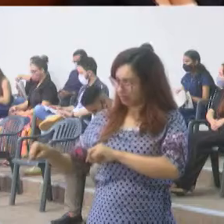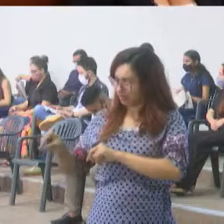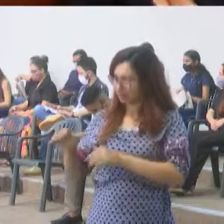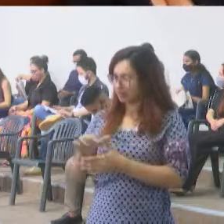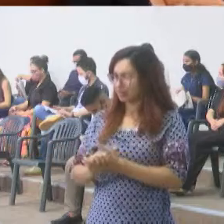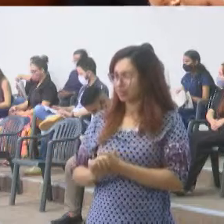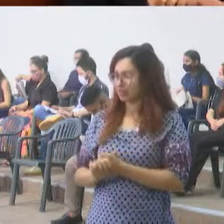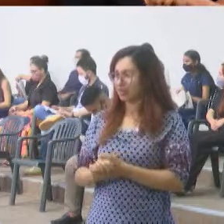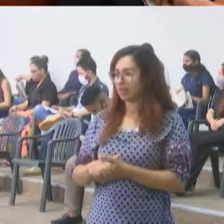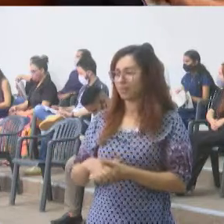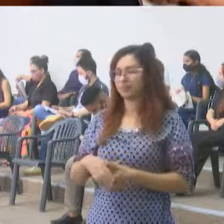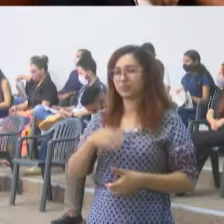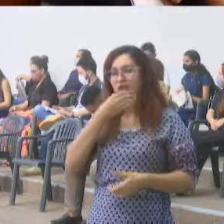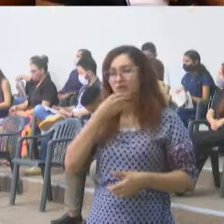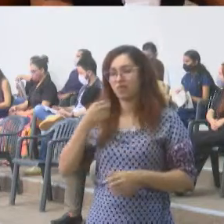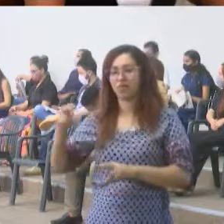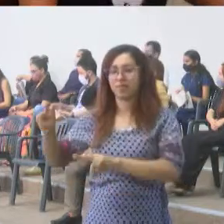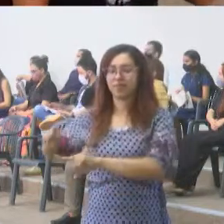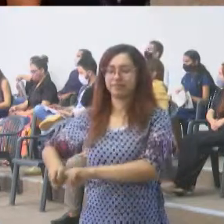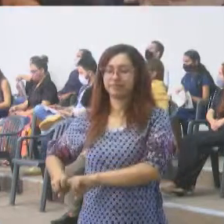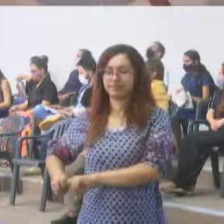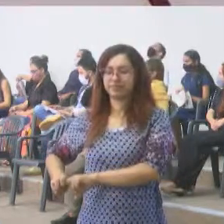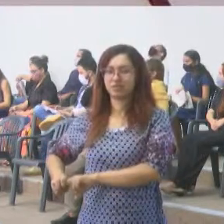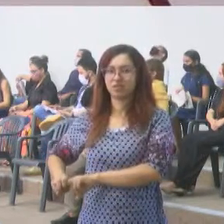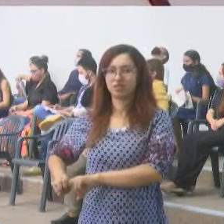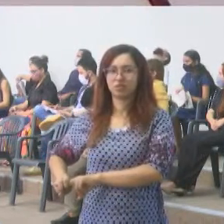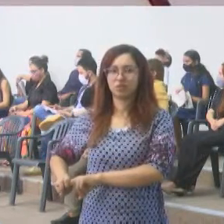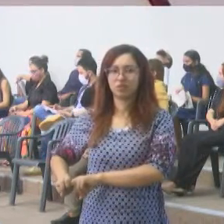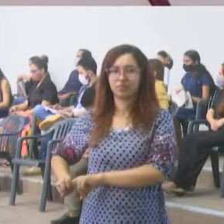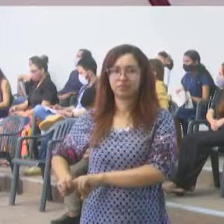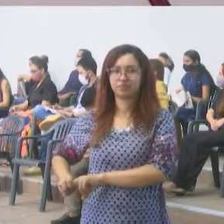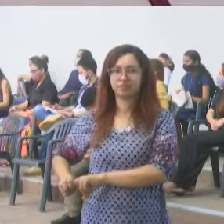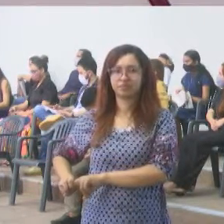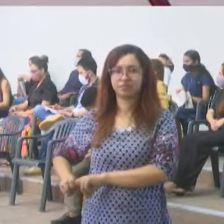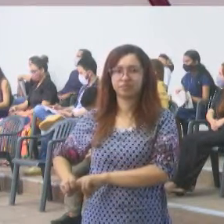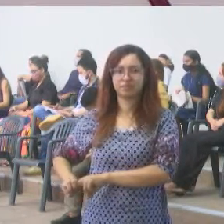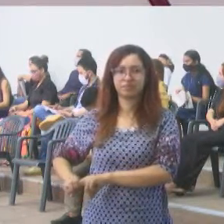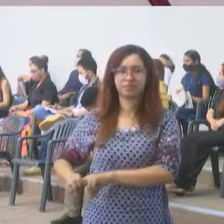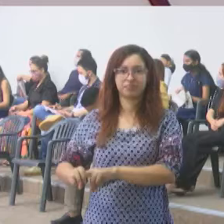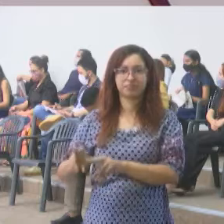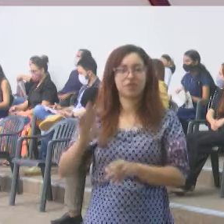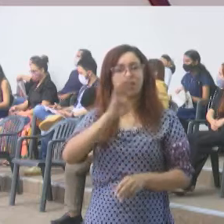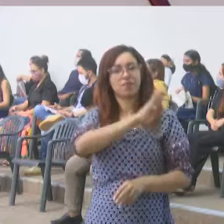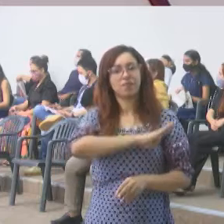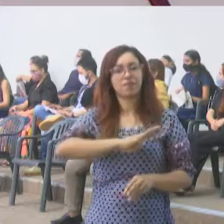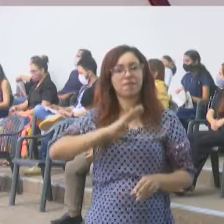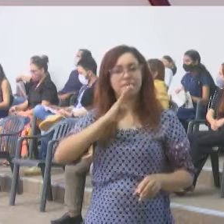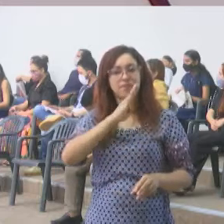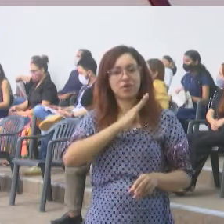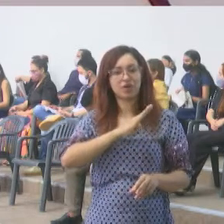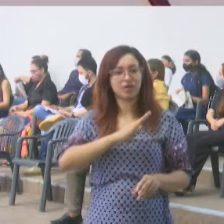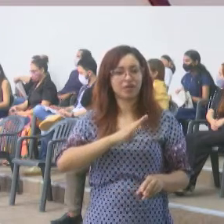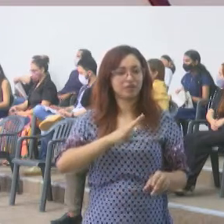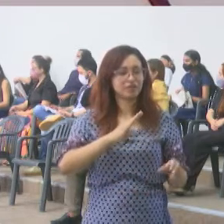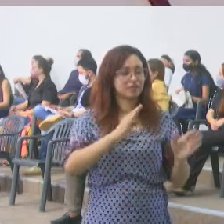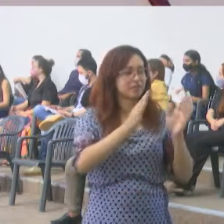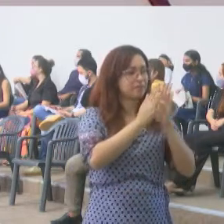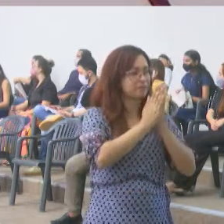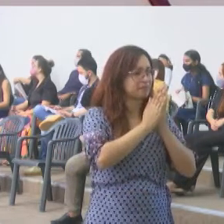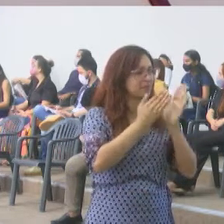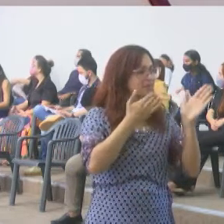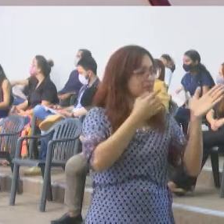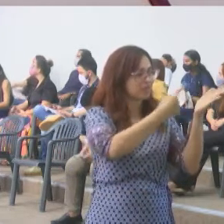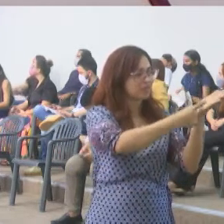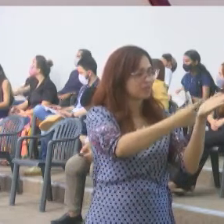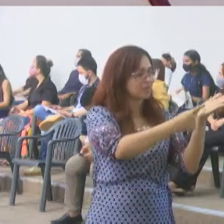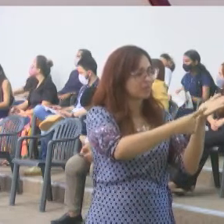se assentou. Então, quero que você entenda. Boaz, ele faz o juramento para Ruth e imediatamente Boaz agora sai para a porta